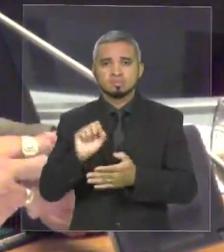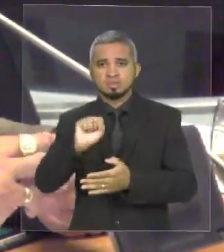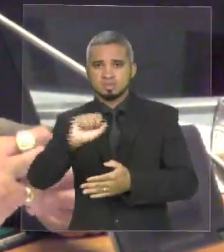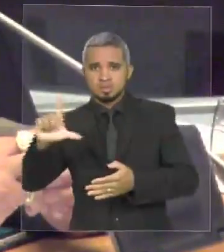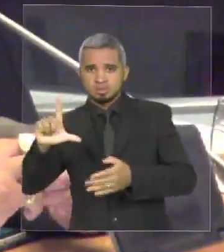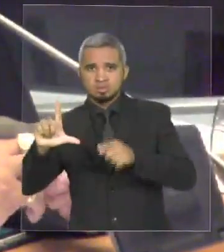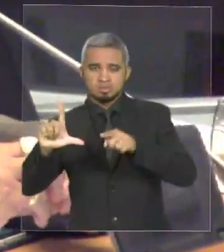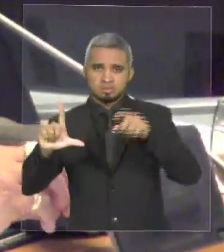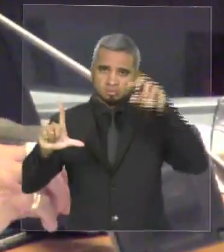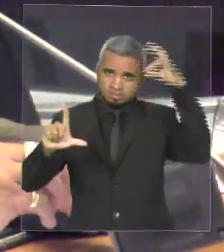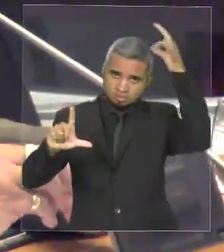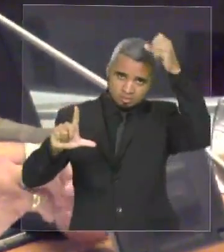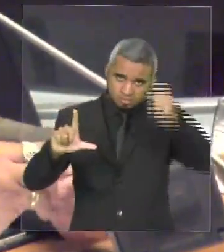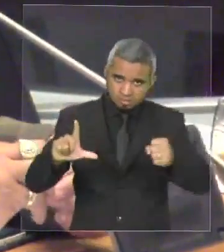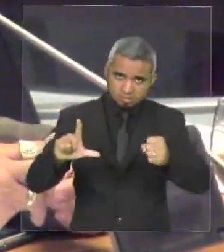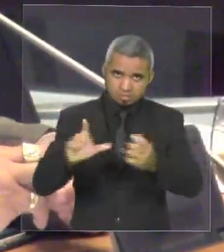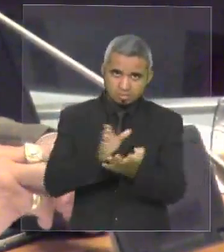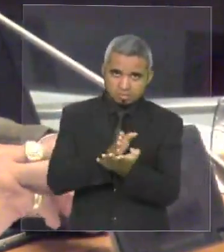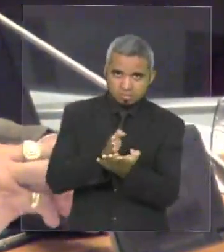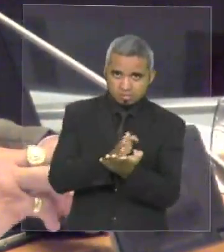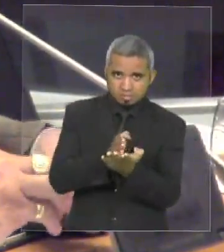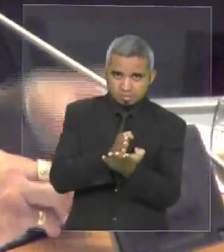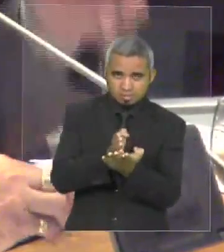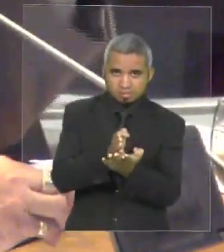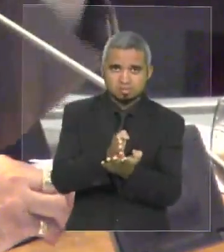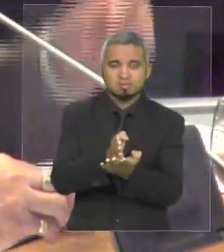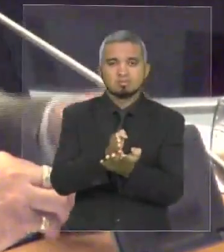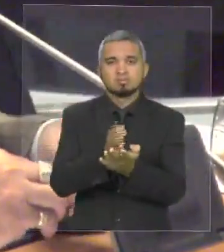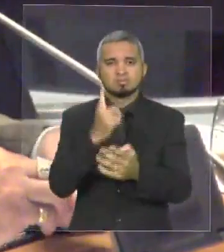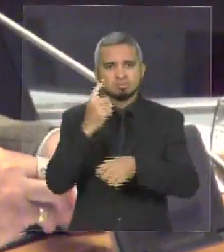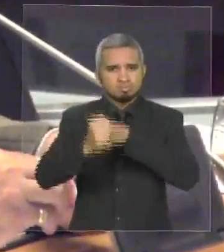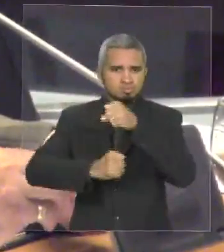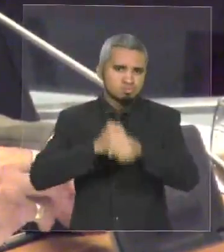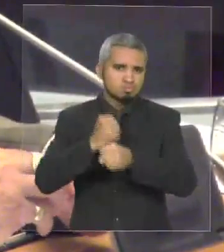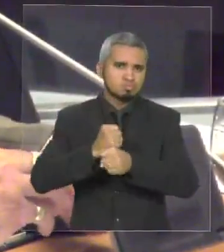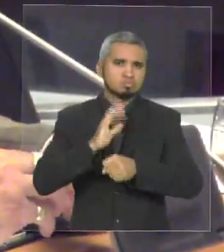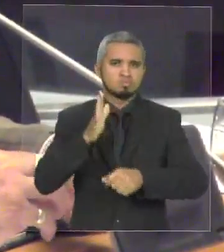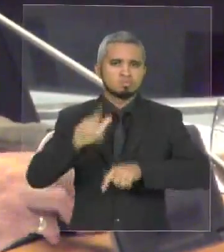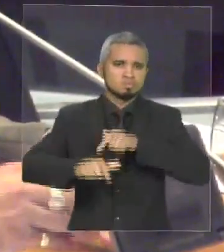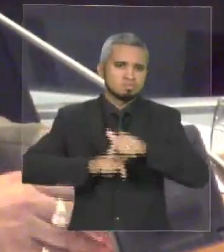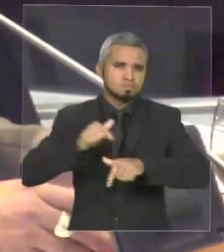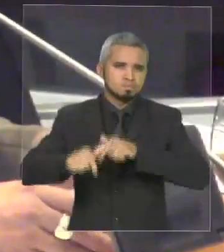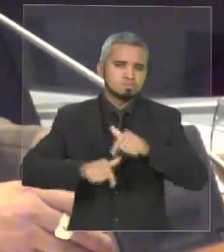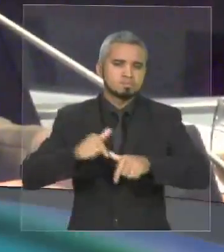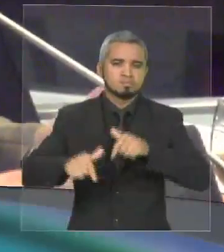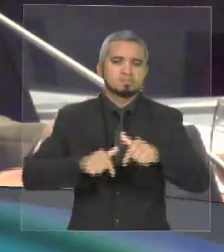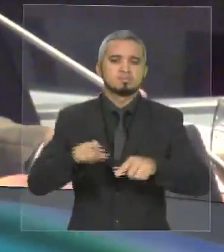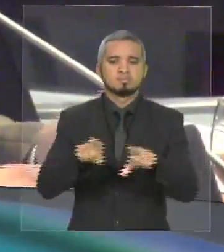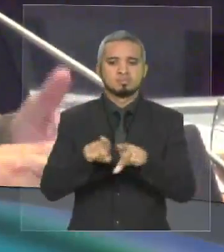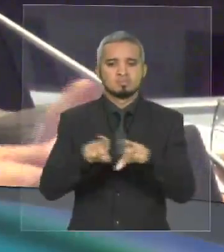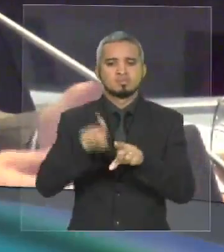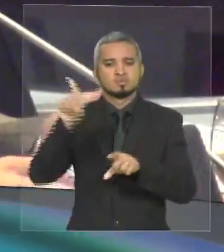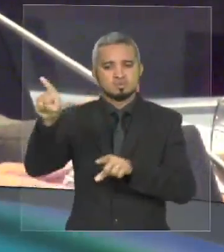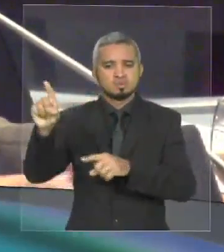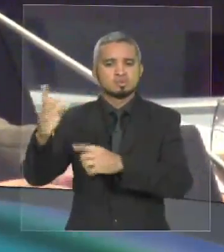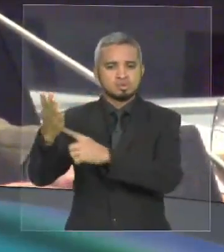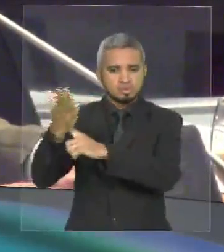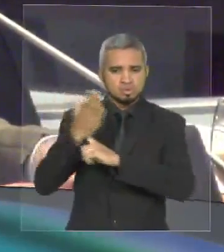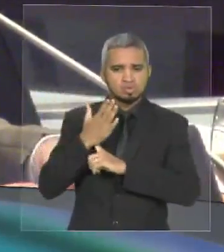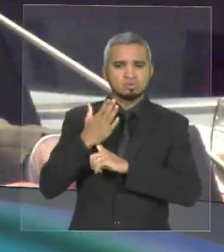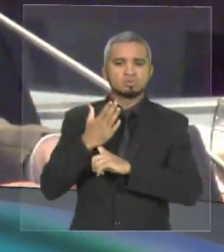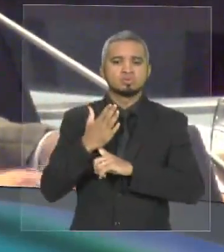Foi reflexo de um trabalho de mais de um ano. Vossa Excelência, inclusive, participou também dessa interação, de